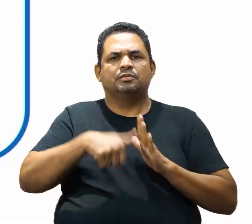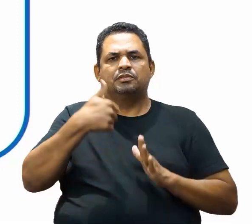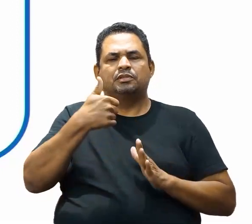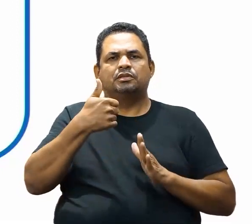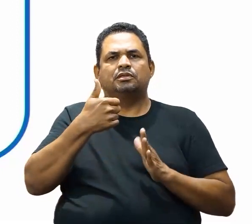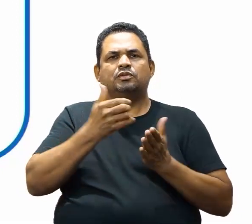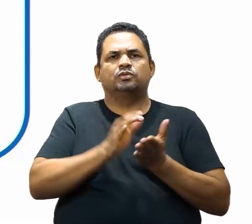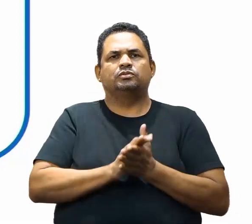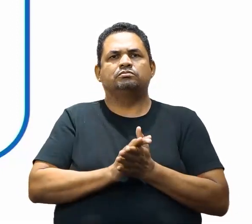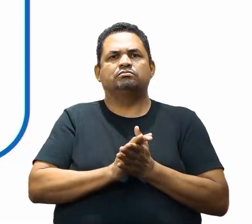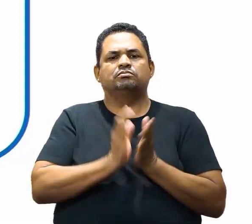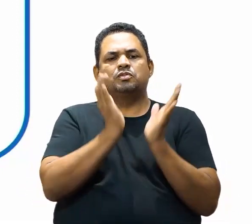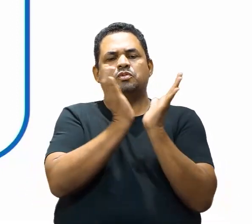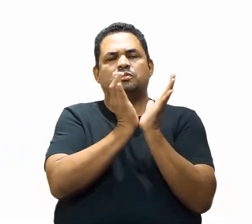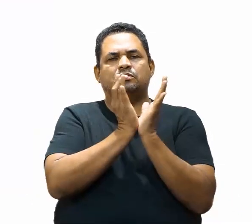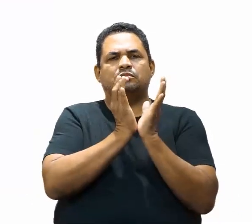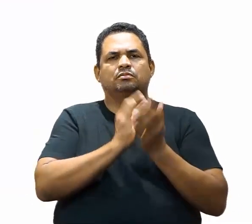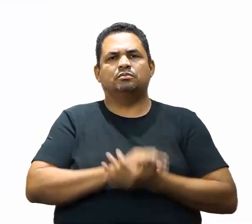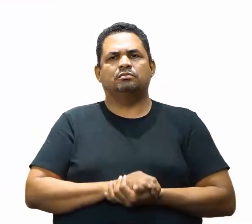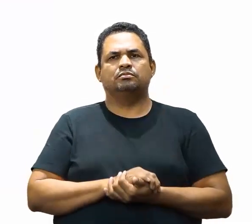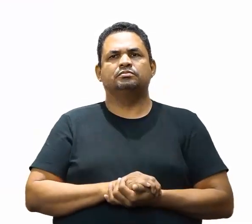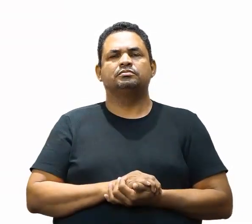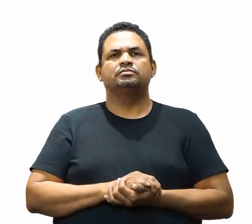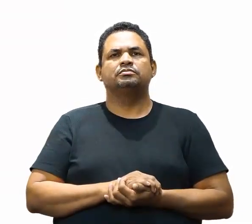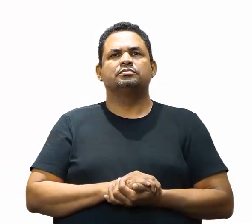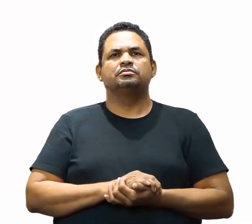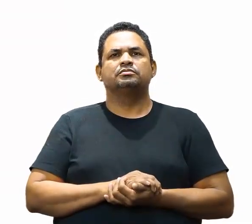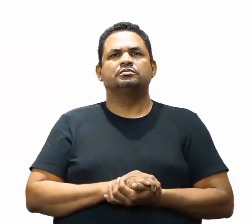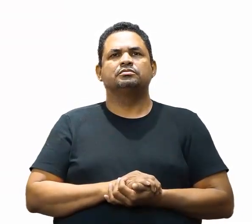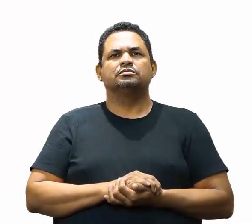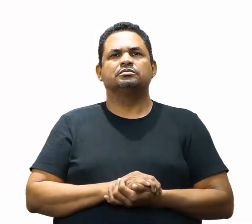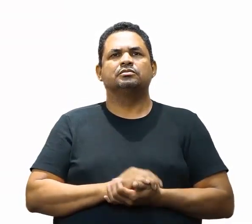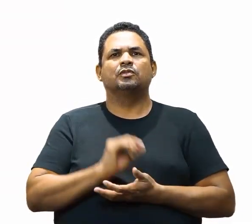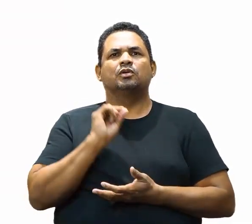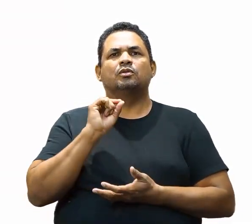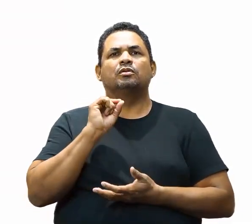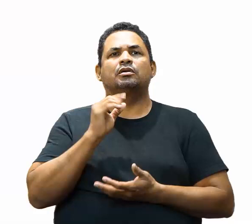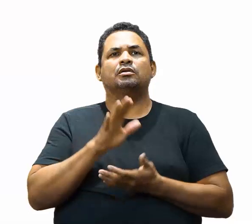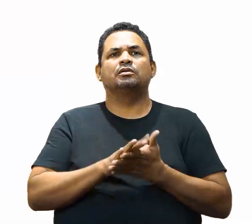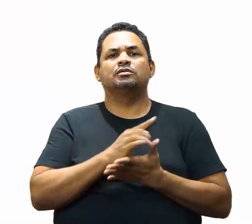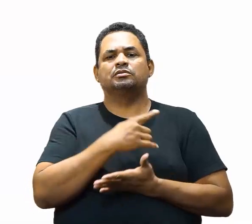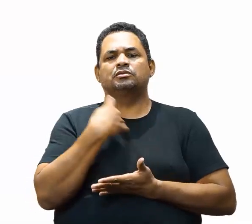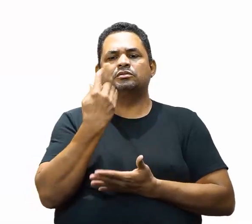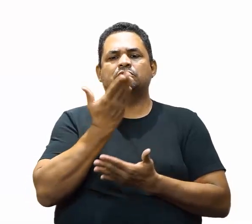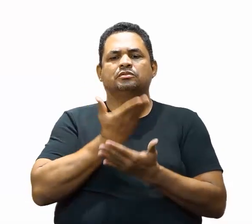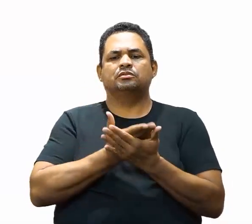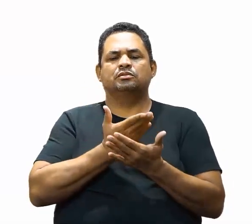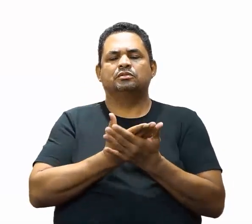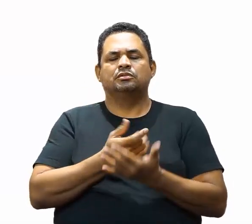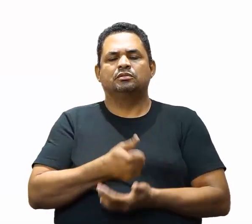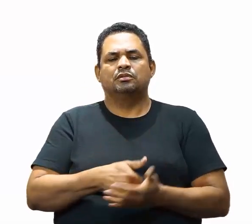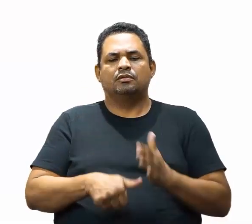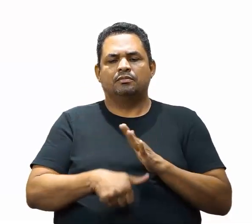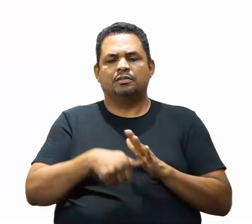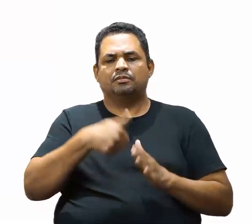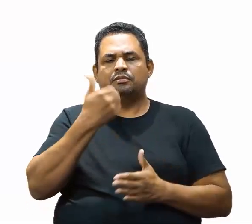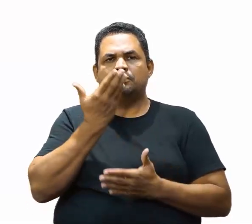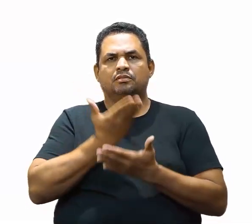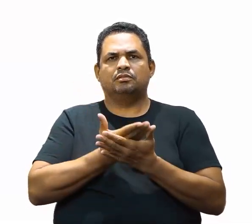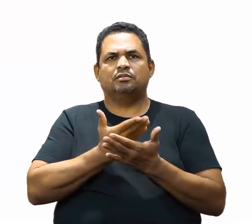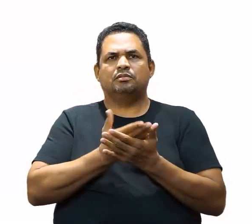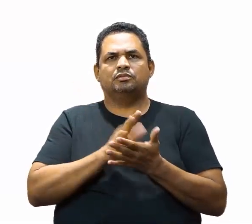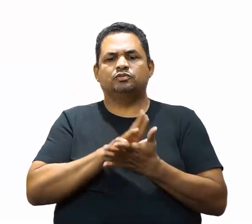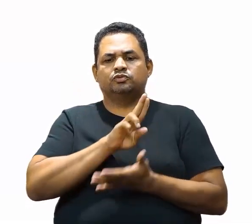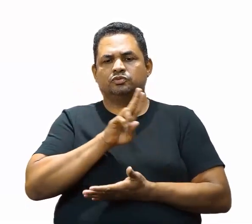tá bom, meus amores? Então, vamos ver o que exatamente nós vamos estudar nessa primeira aula, que é los